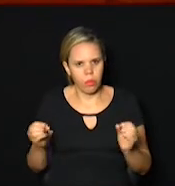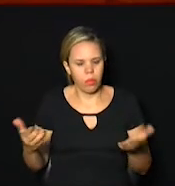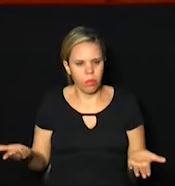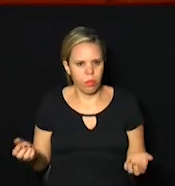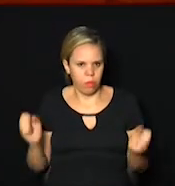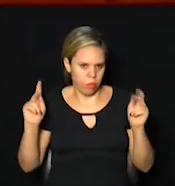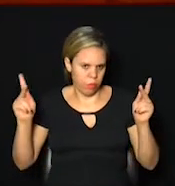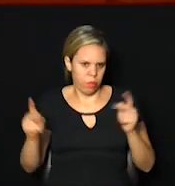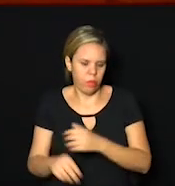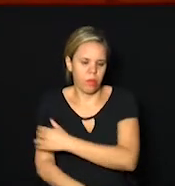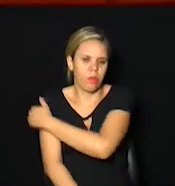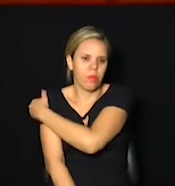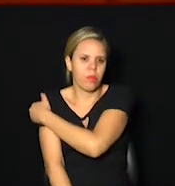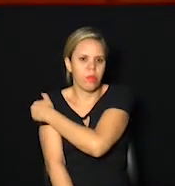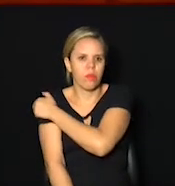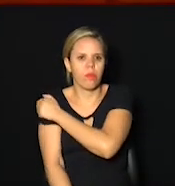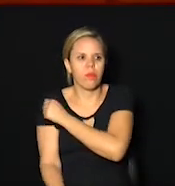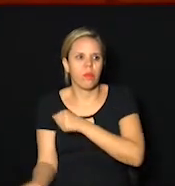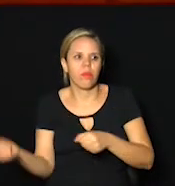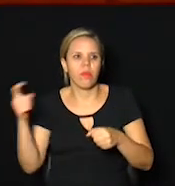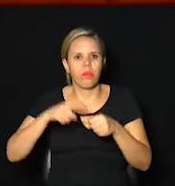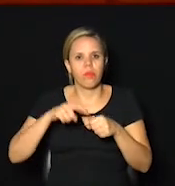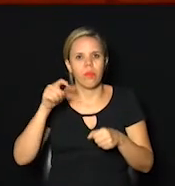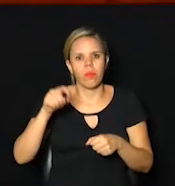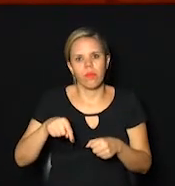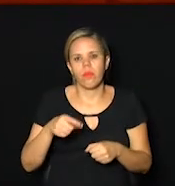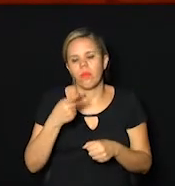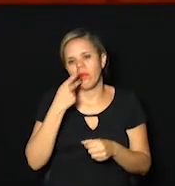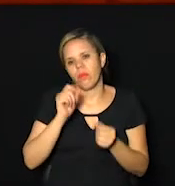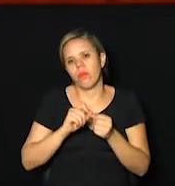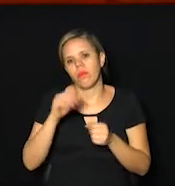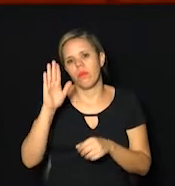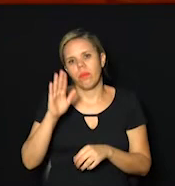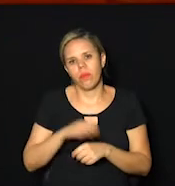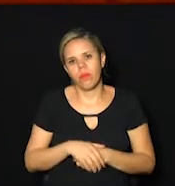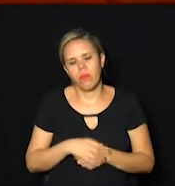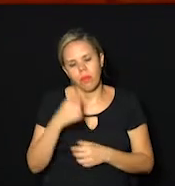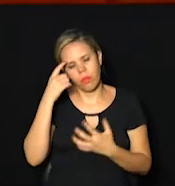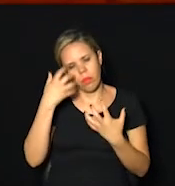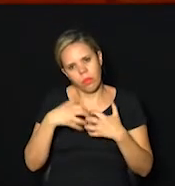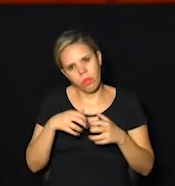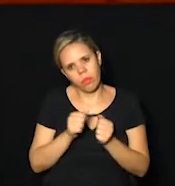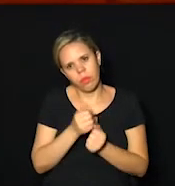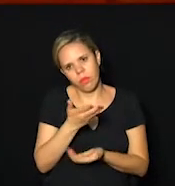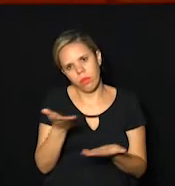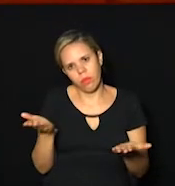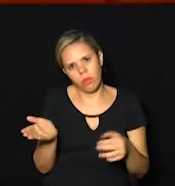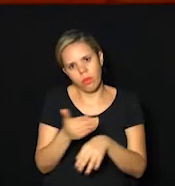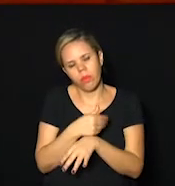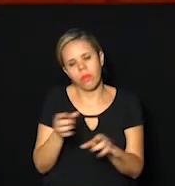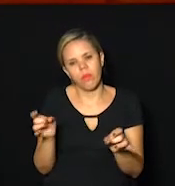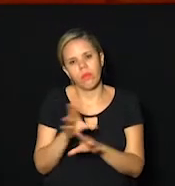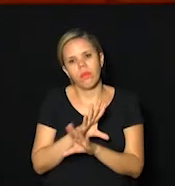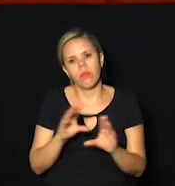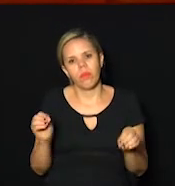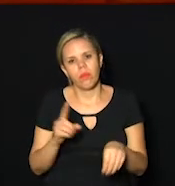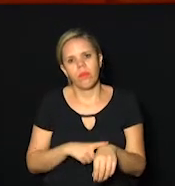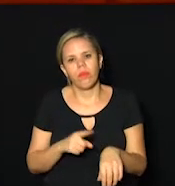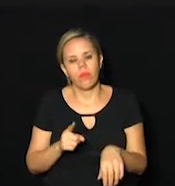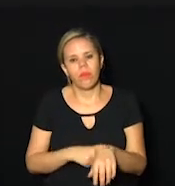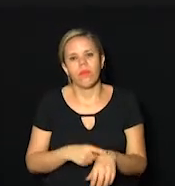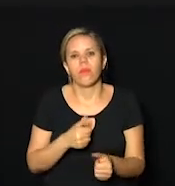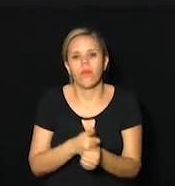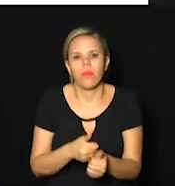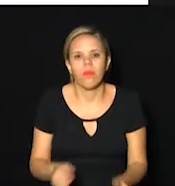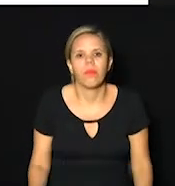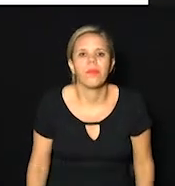ok? Então, deixa eu voltar aqui, até para fazer mais algumas reflexões com vocês antes de terminar, porque o tempo